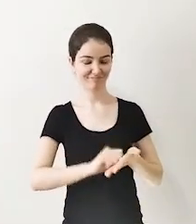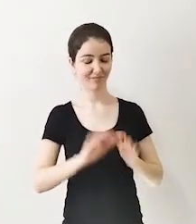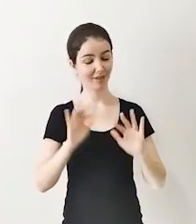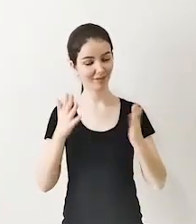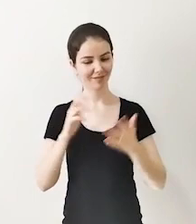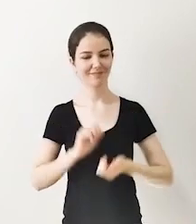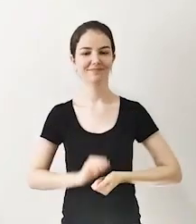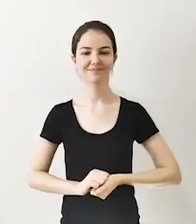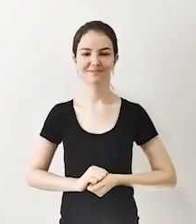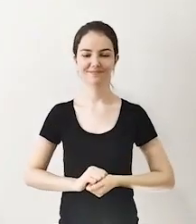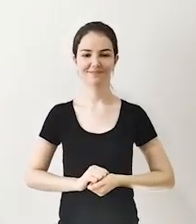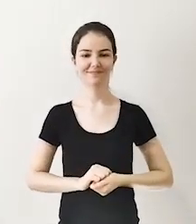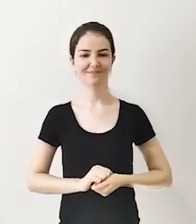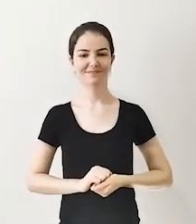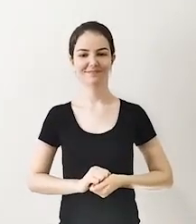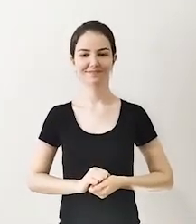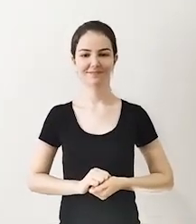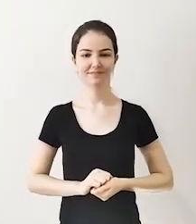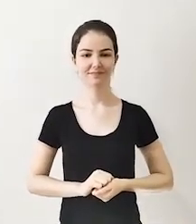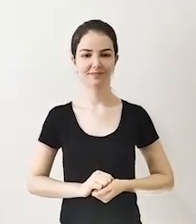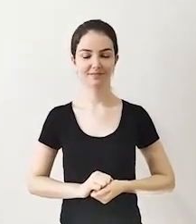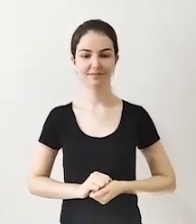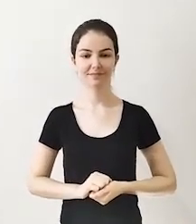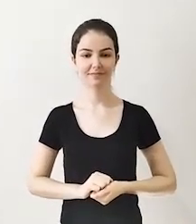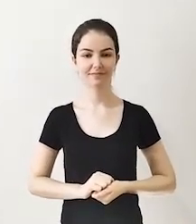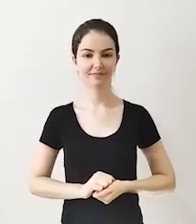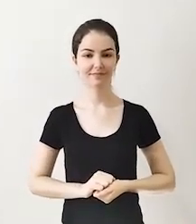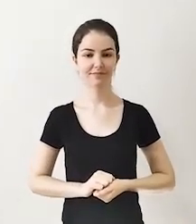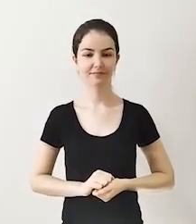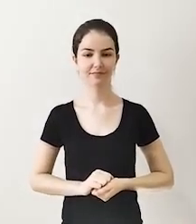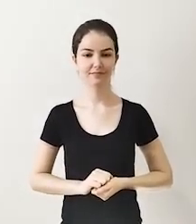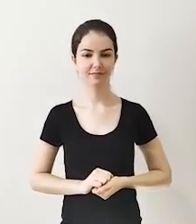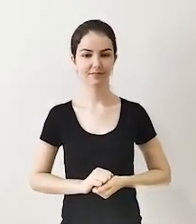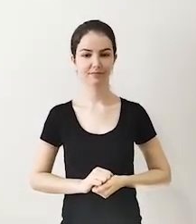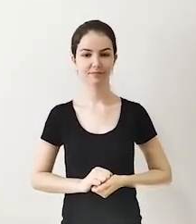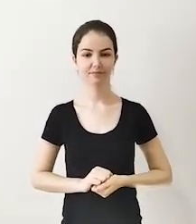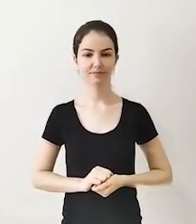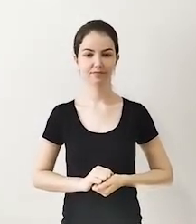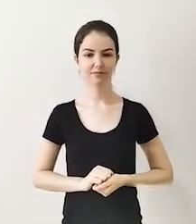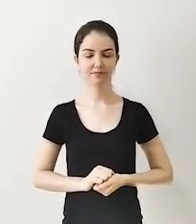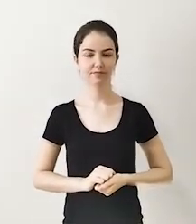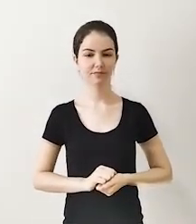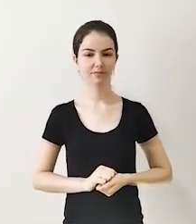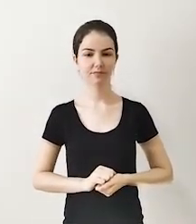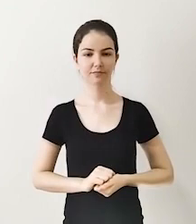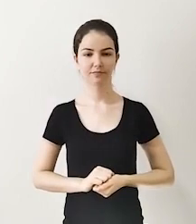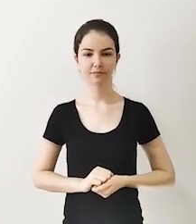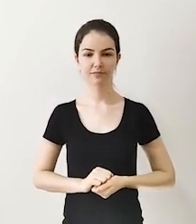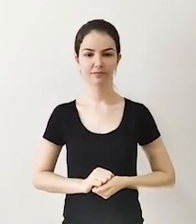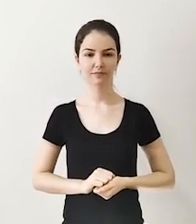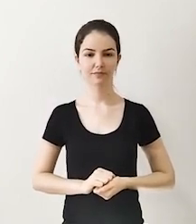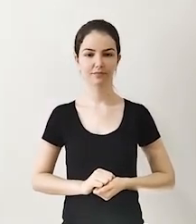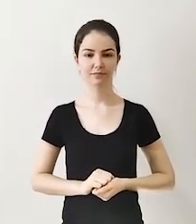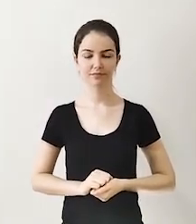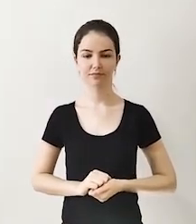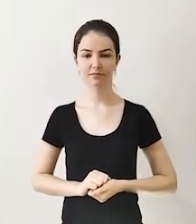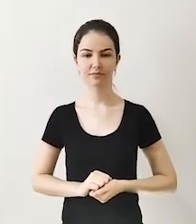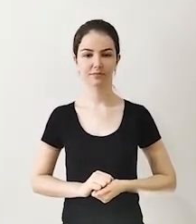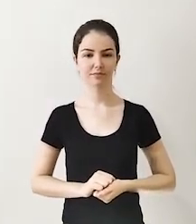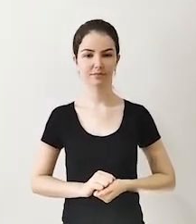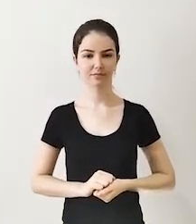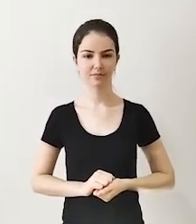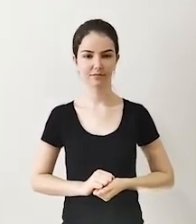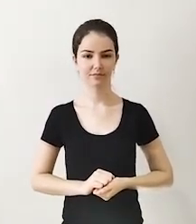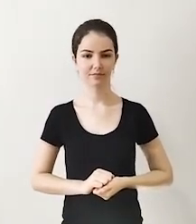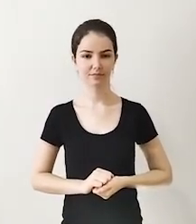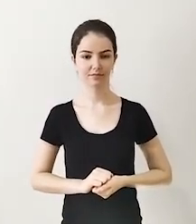Enfim, andam nus sem cobertura alguma, não fazem o menor caso de encobrir ou mostrar suas vergonhas. E nisso tem tanta inocência com quem